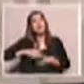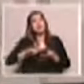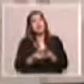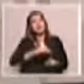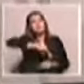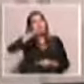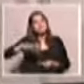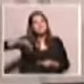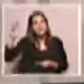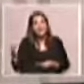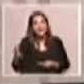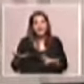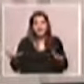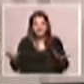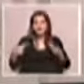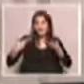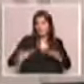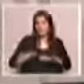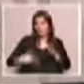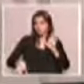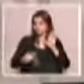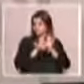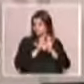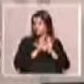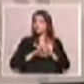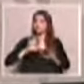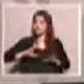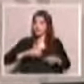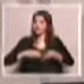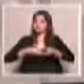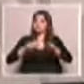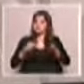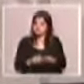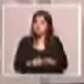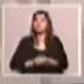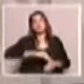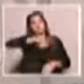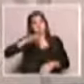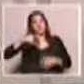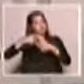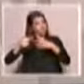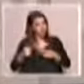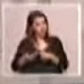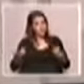Serra, que hoje legalmente é queijo Serra da Estrela.